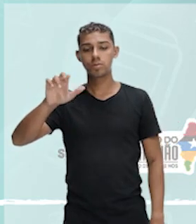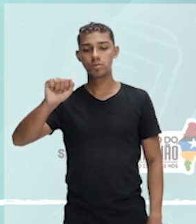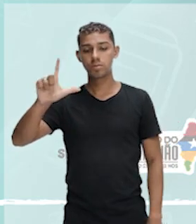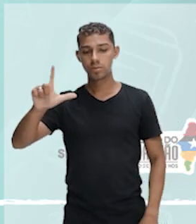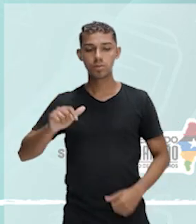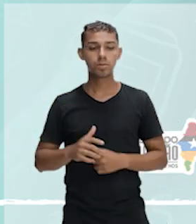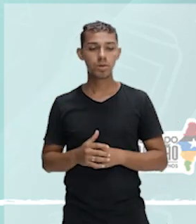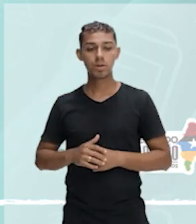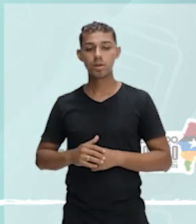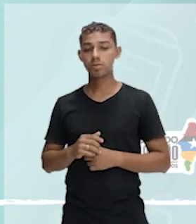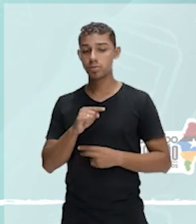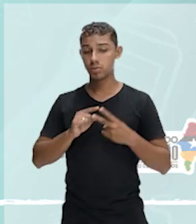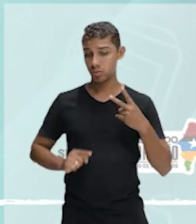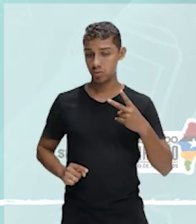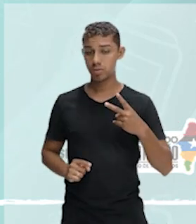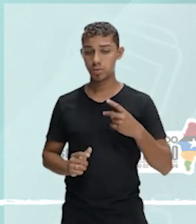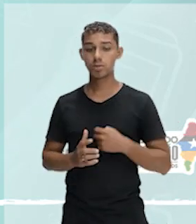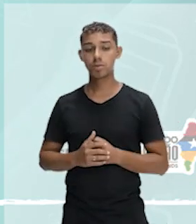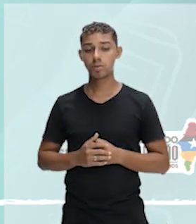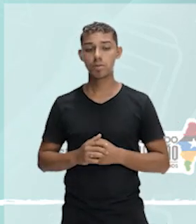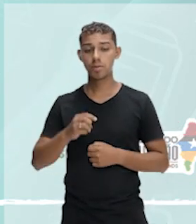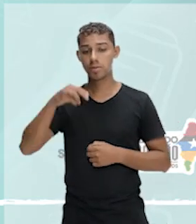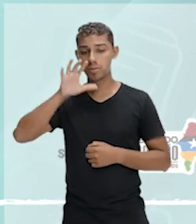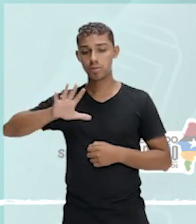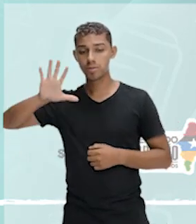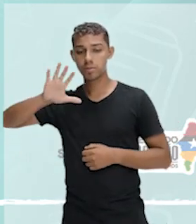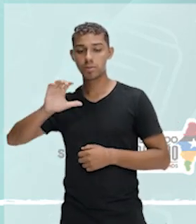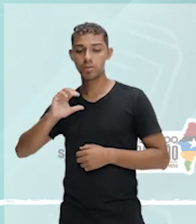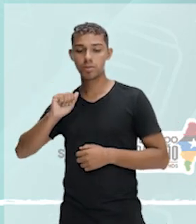reserva, tá? El mapa de caminhos, que é o mapa